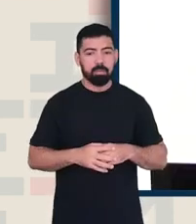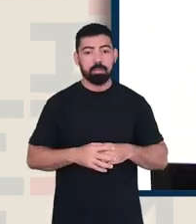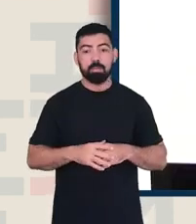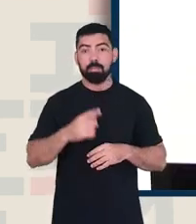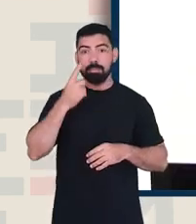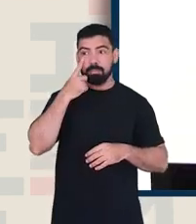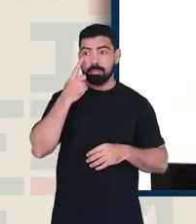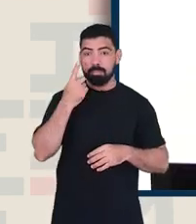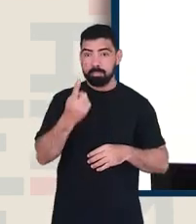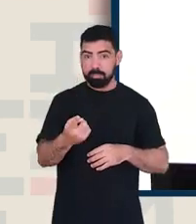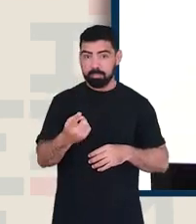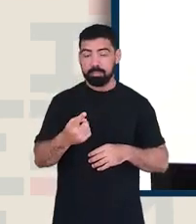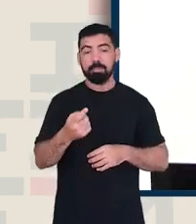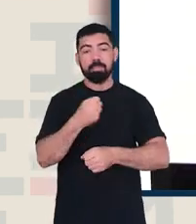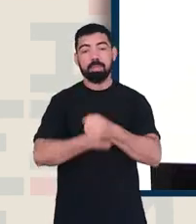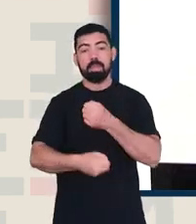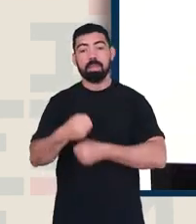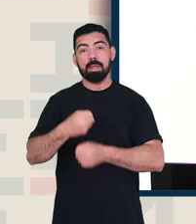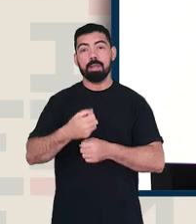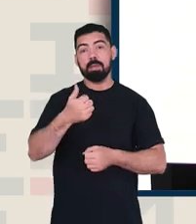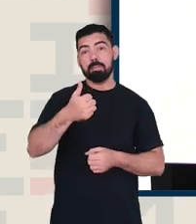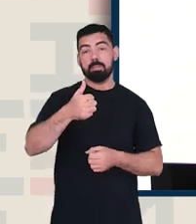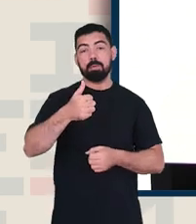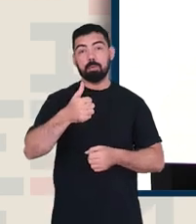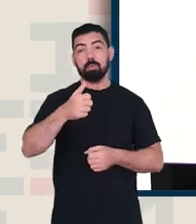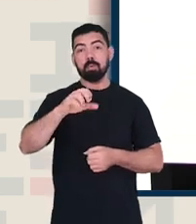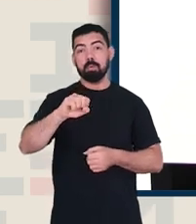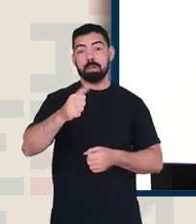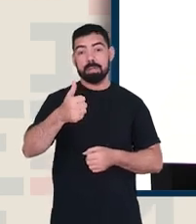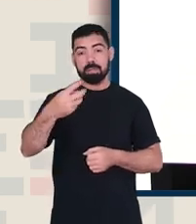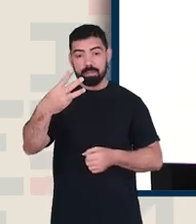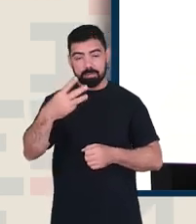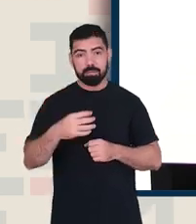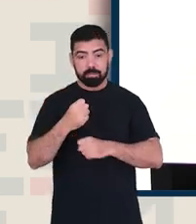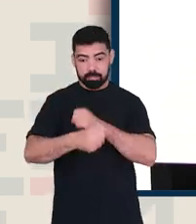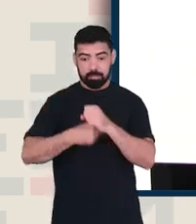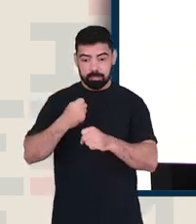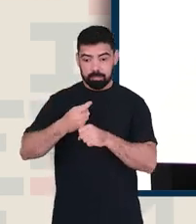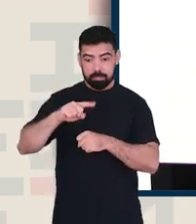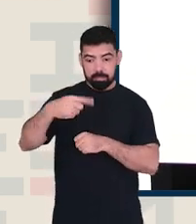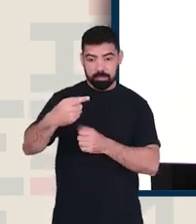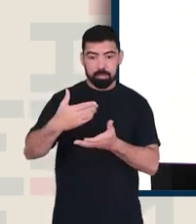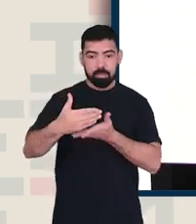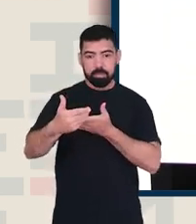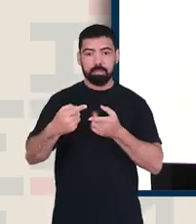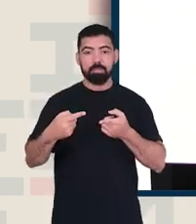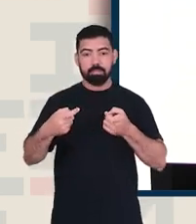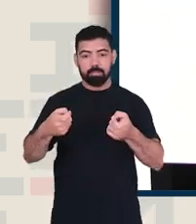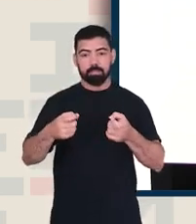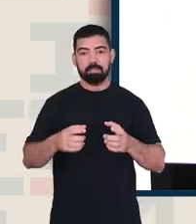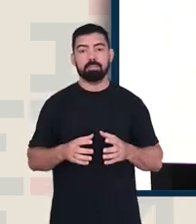Pensem que isto em 1913, logo ano seguinte começa a Primeira Guerra Mundial.